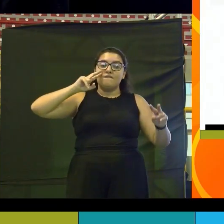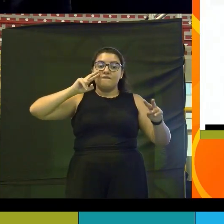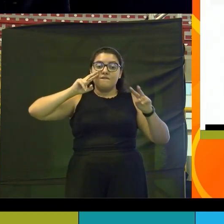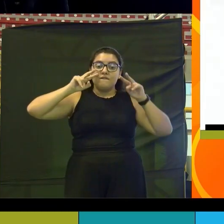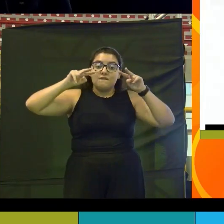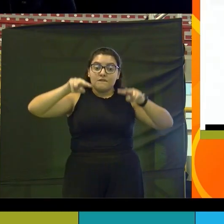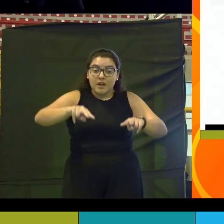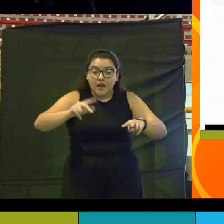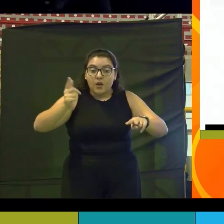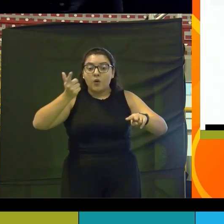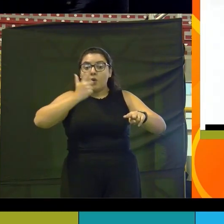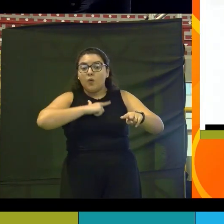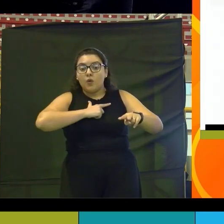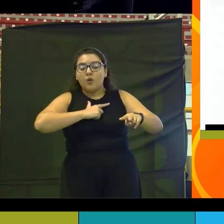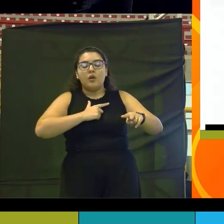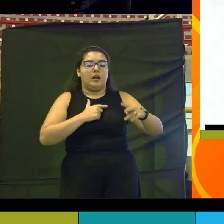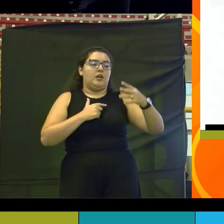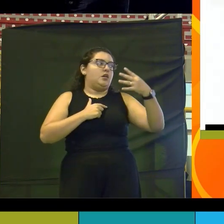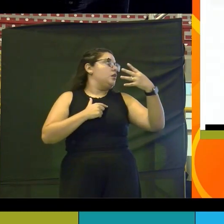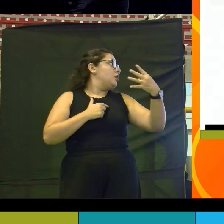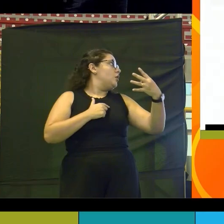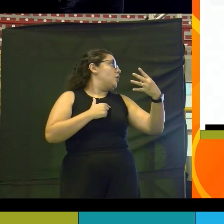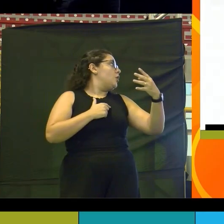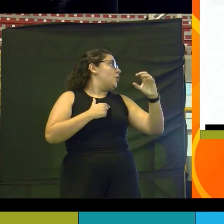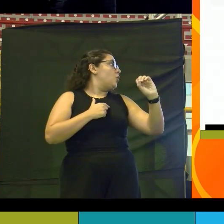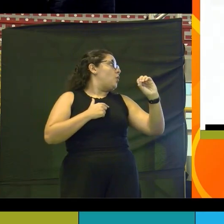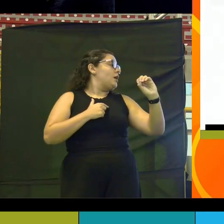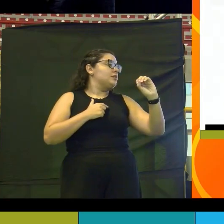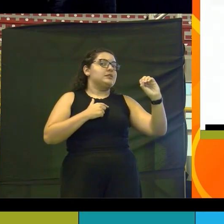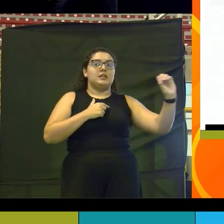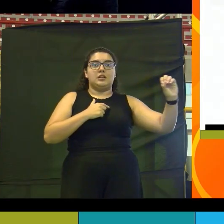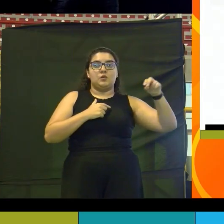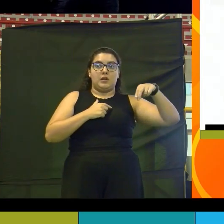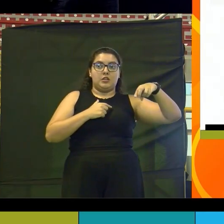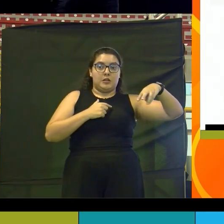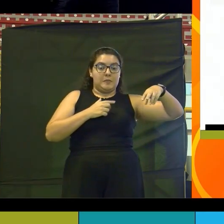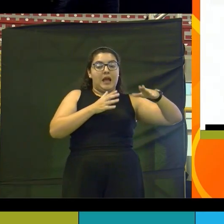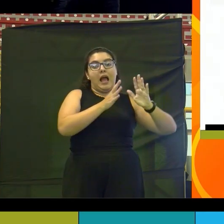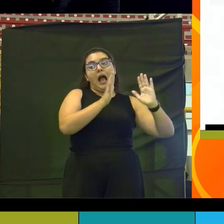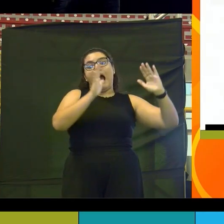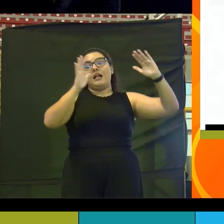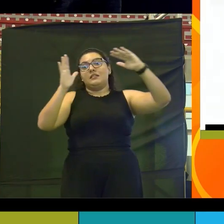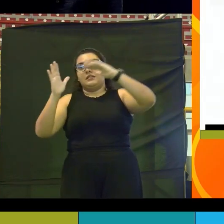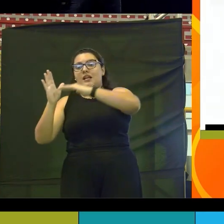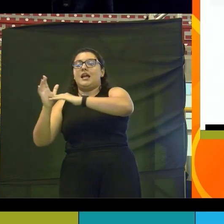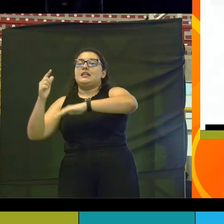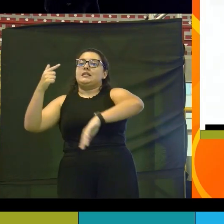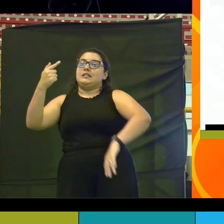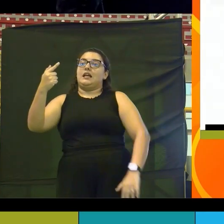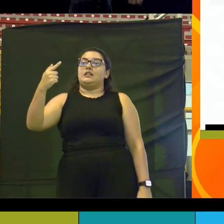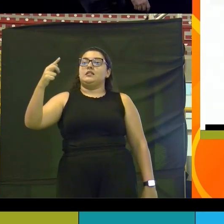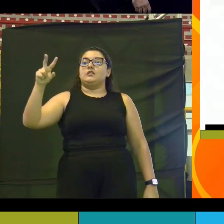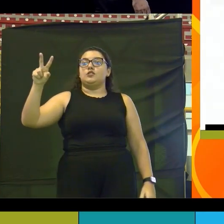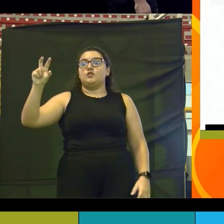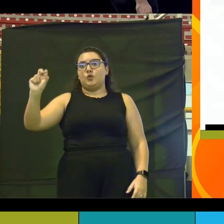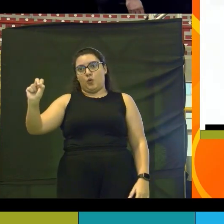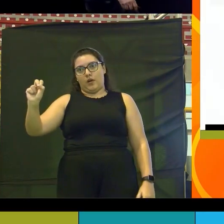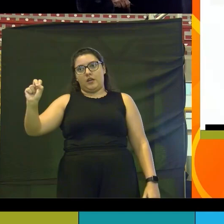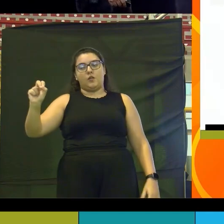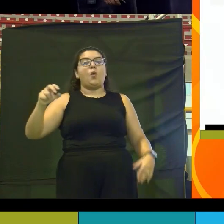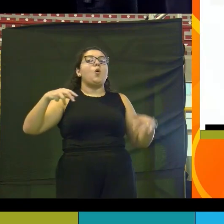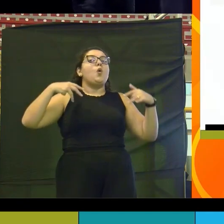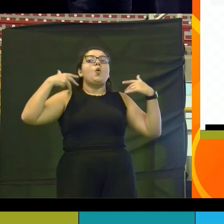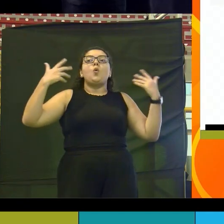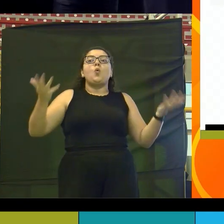ver do 400 nanômetros a qual? 750. Qual é a organela